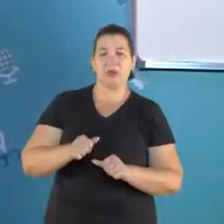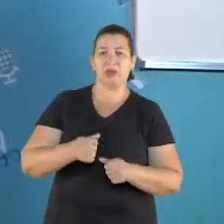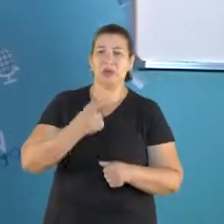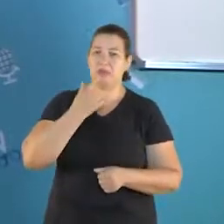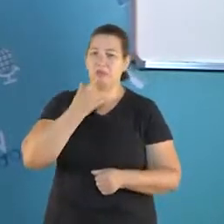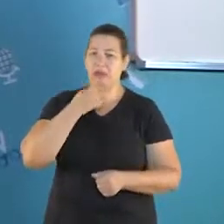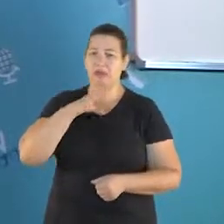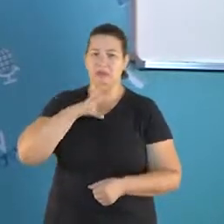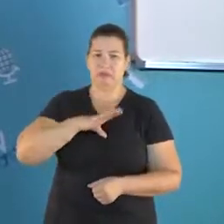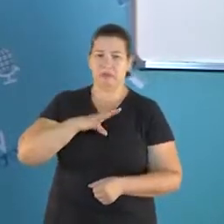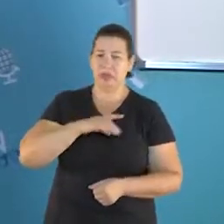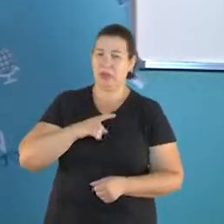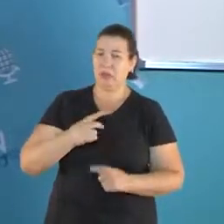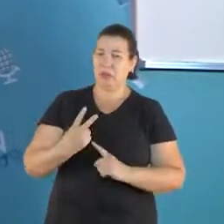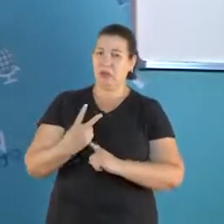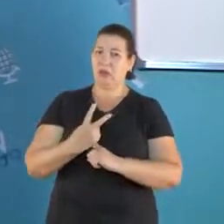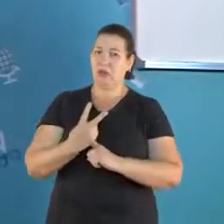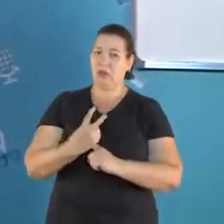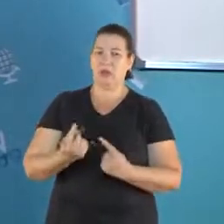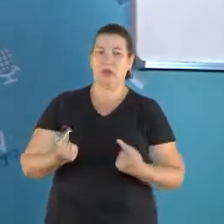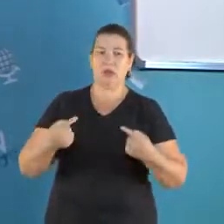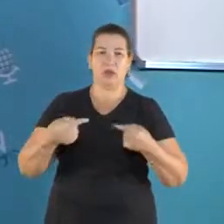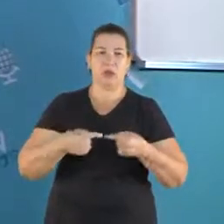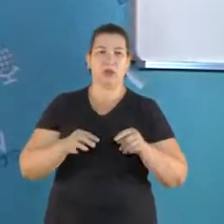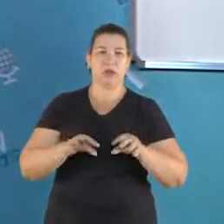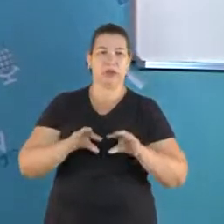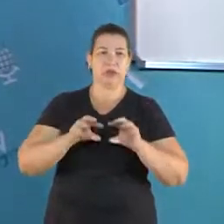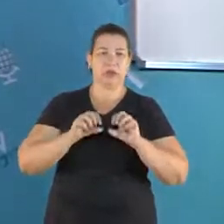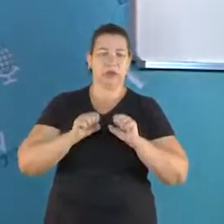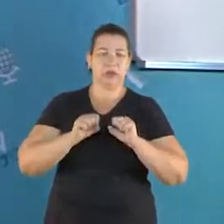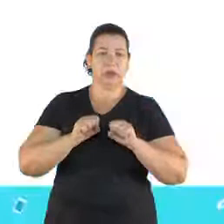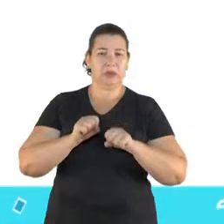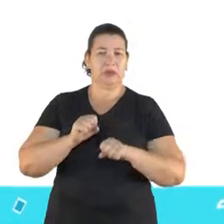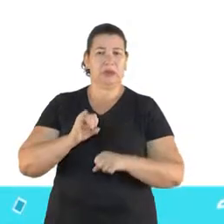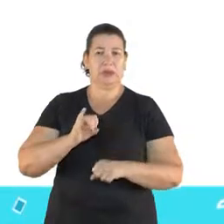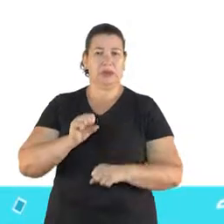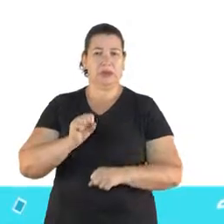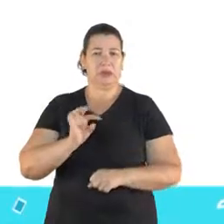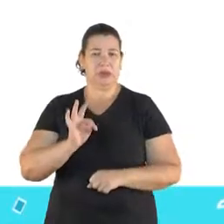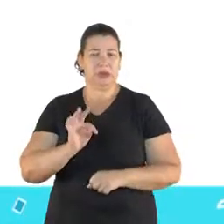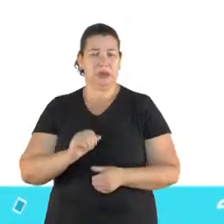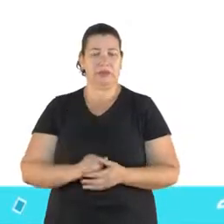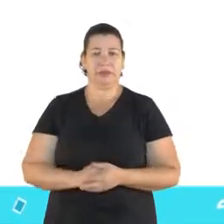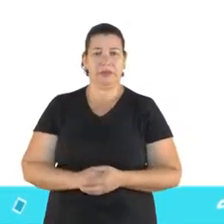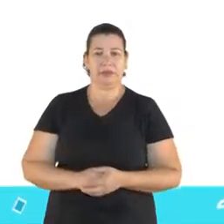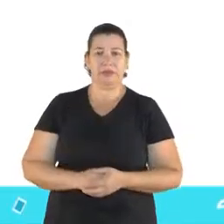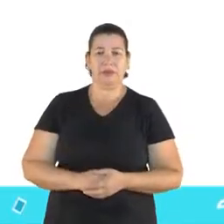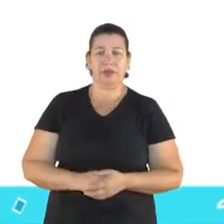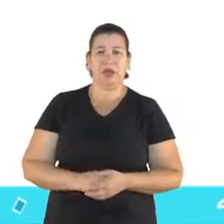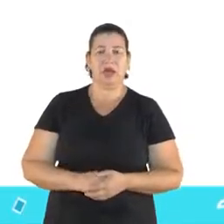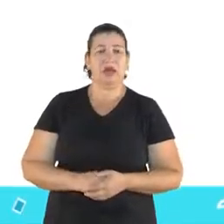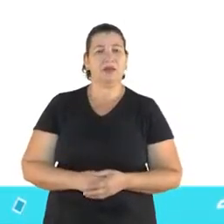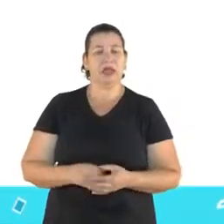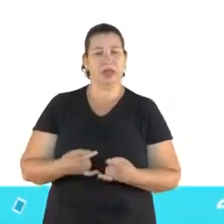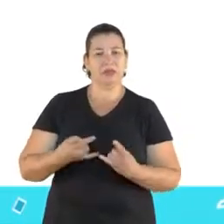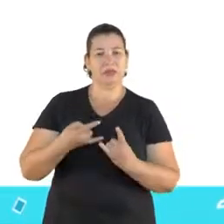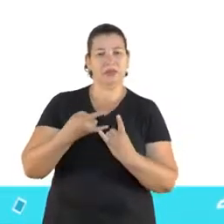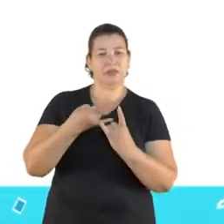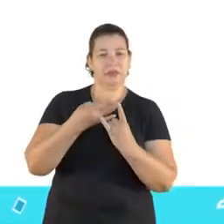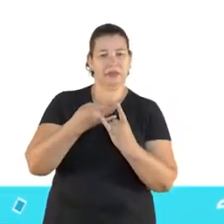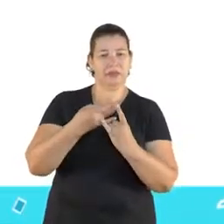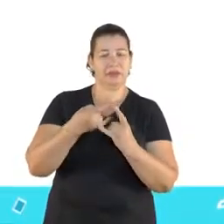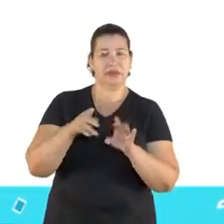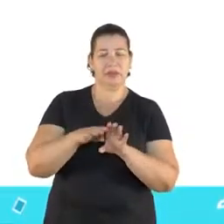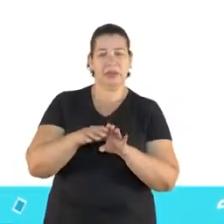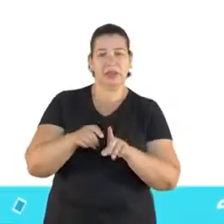quanto às ISTs. Então, não pode ser a letra A. Na letra B, nós temos o preservativo, que é a camisinha